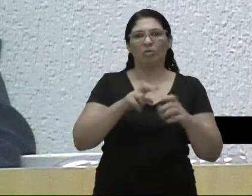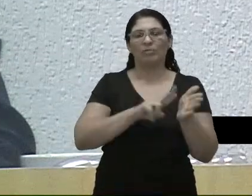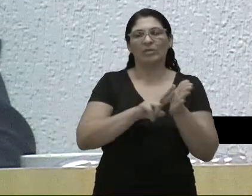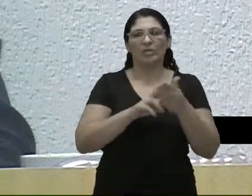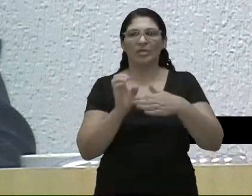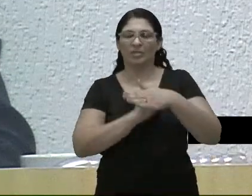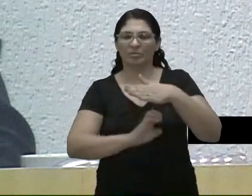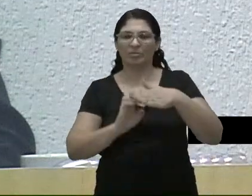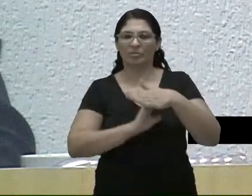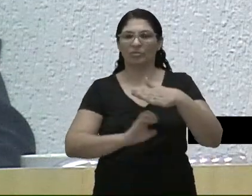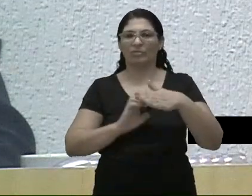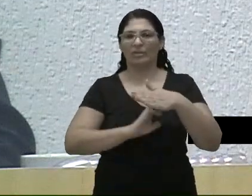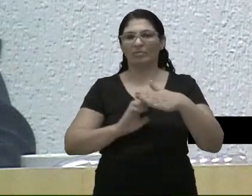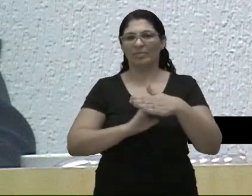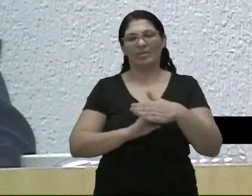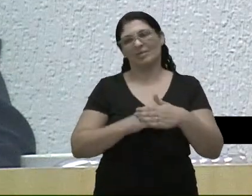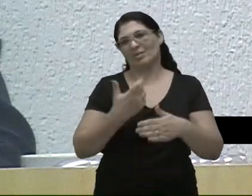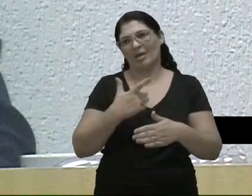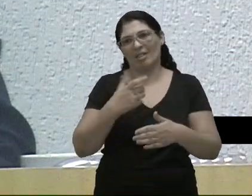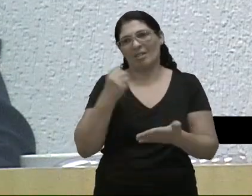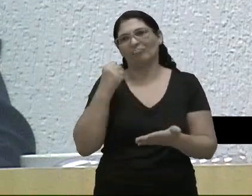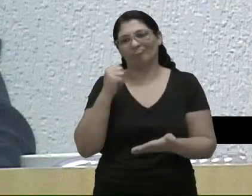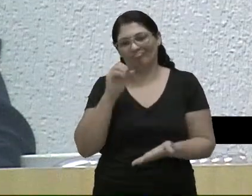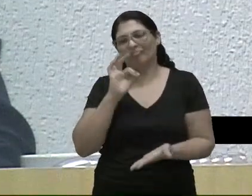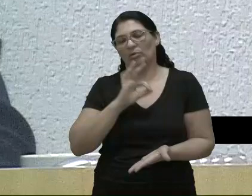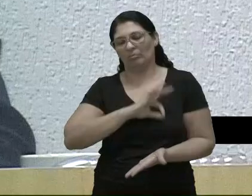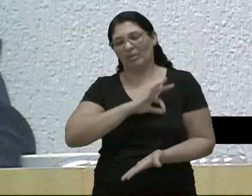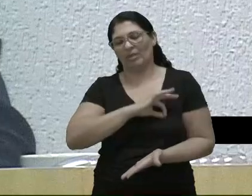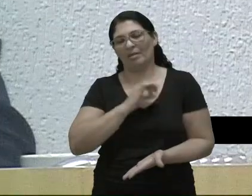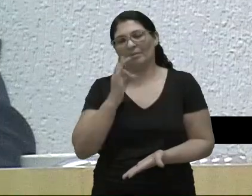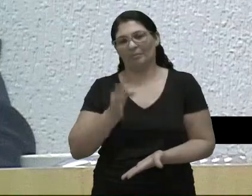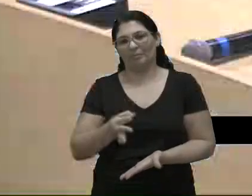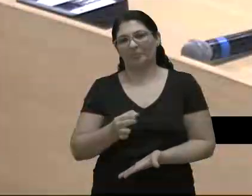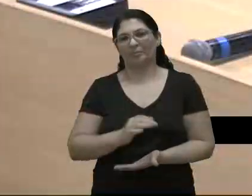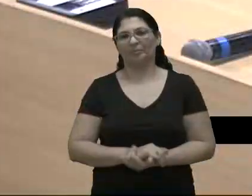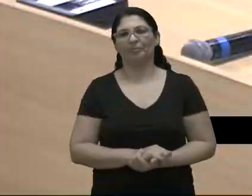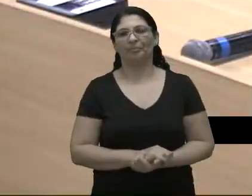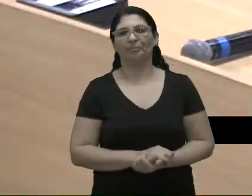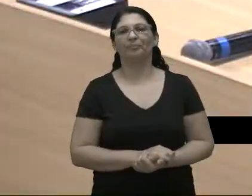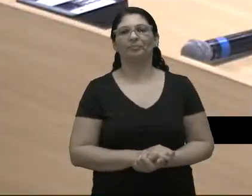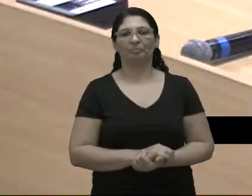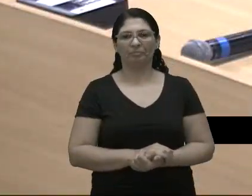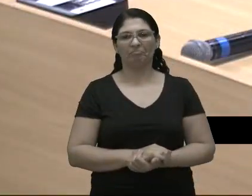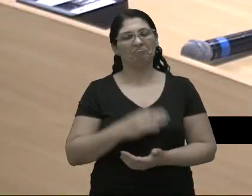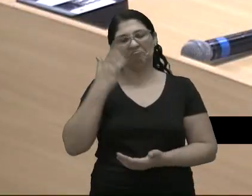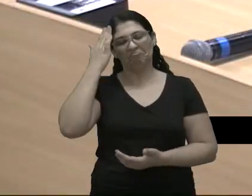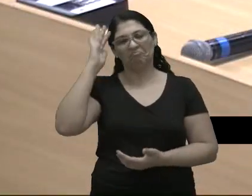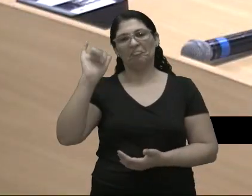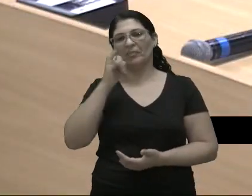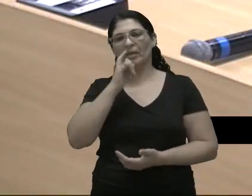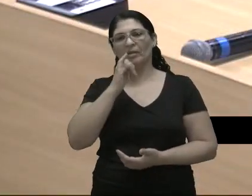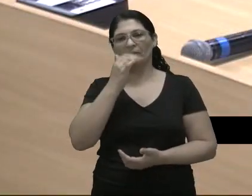empresa que ainda não está em dia. Confere? Não. Você não tem conhecimento? Não tenho conhecimento disso. Tá bom. Obrigada, viu,